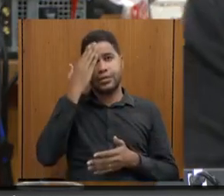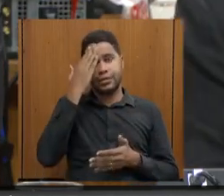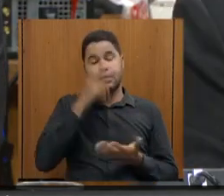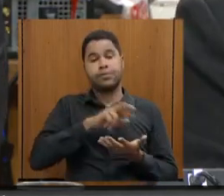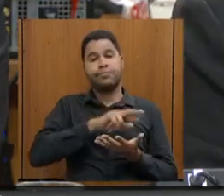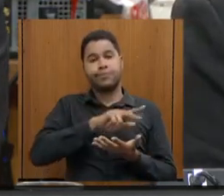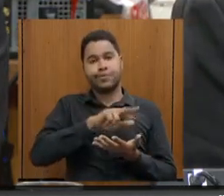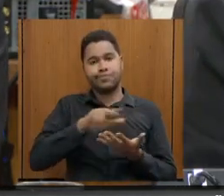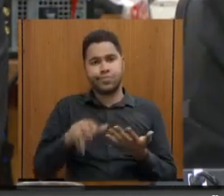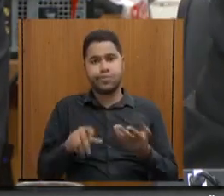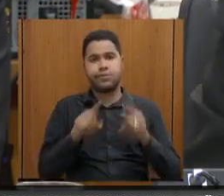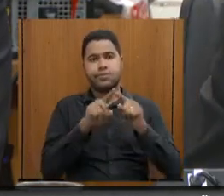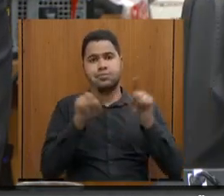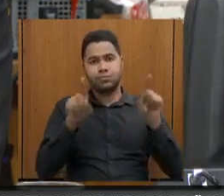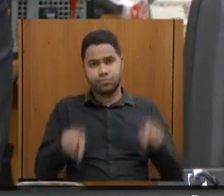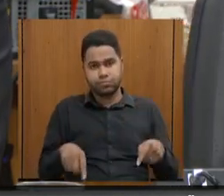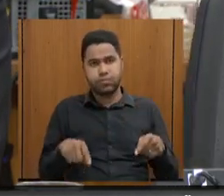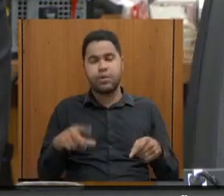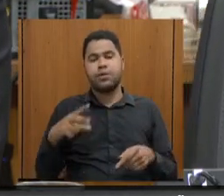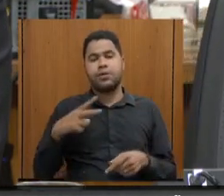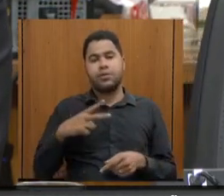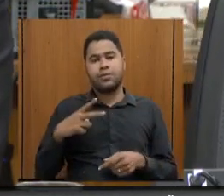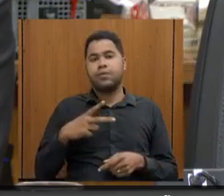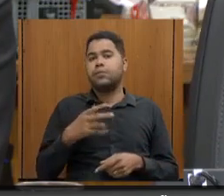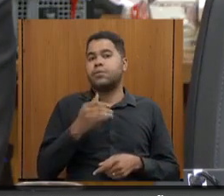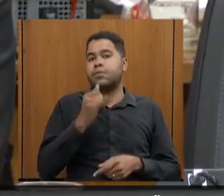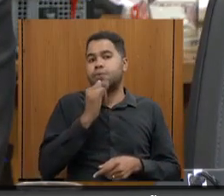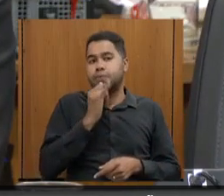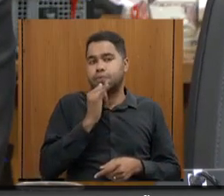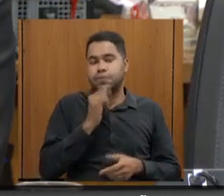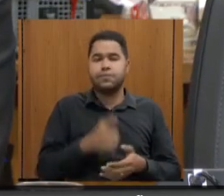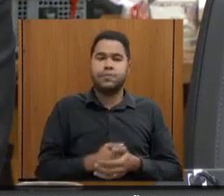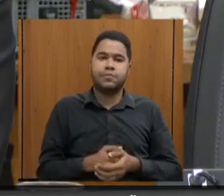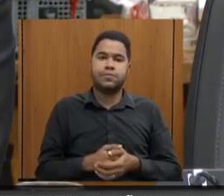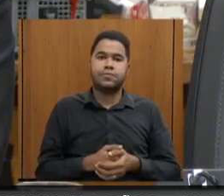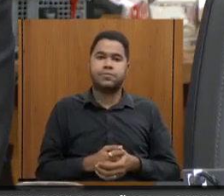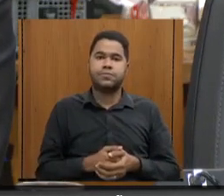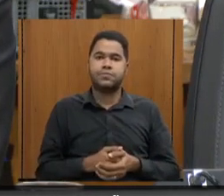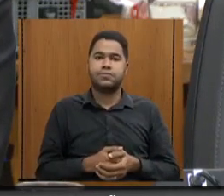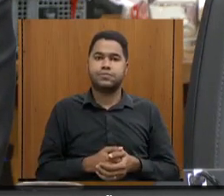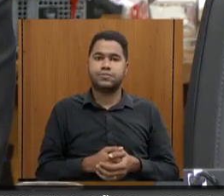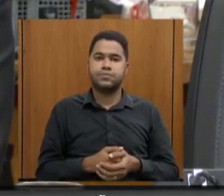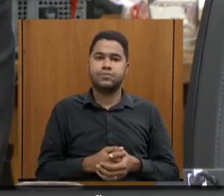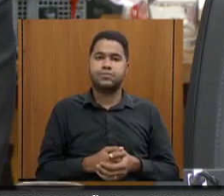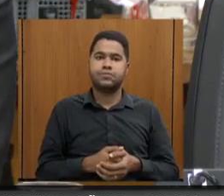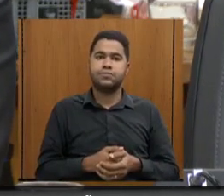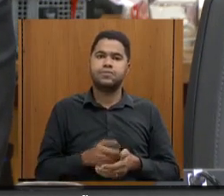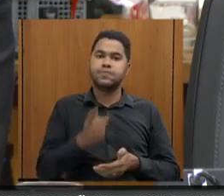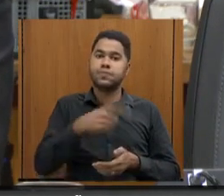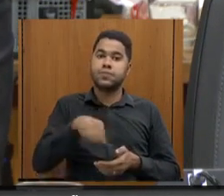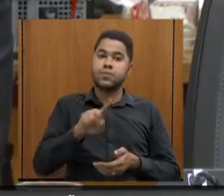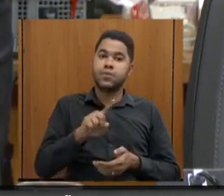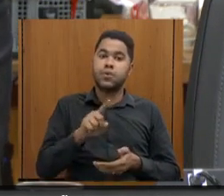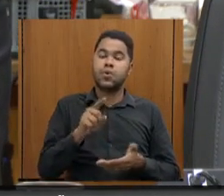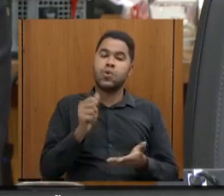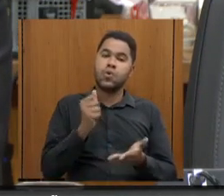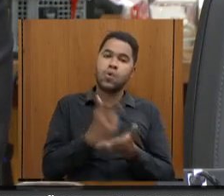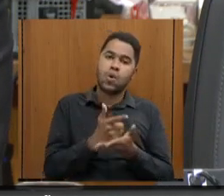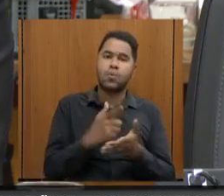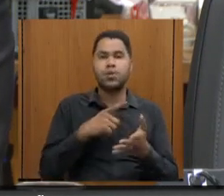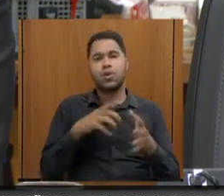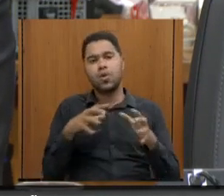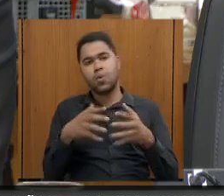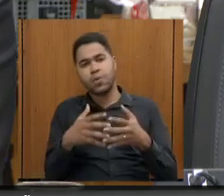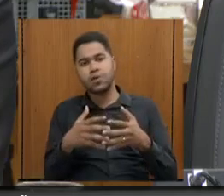tem várias práticas aí no mercado É privado como e a gente faz aí é se você compra você tem uma comissão